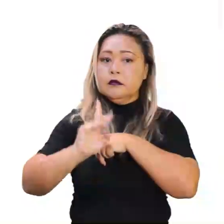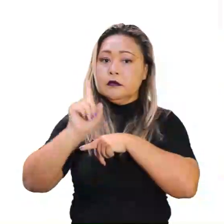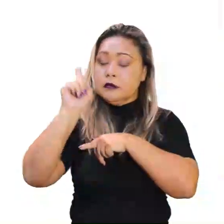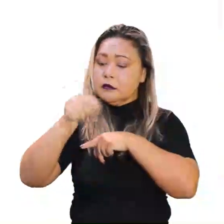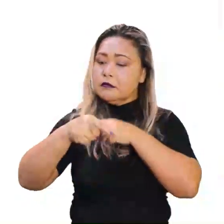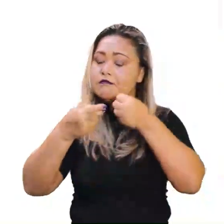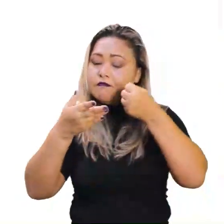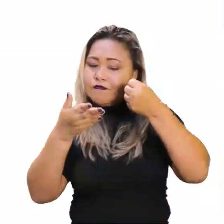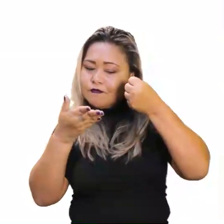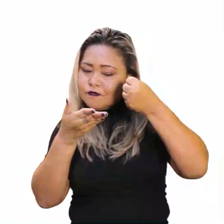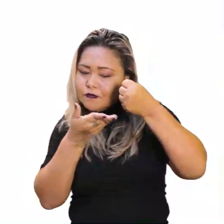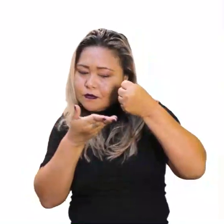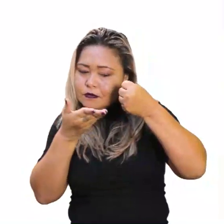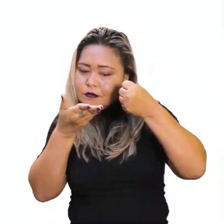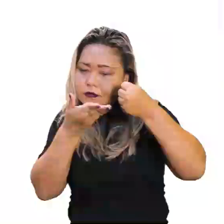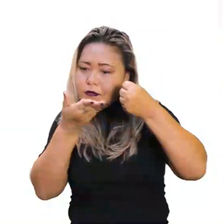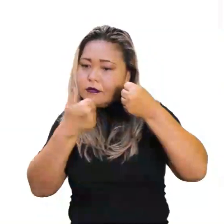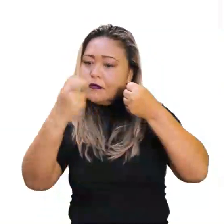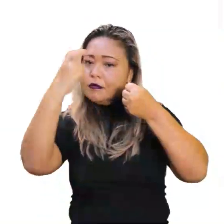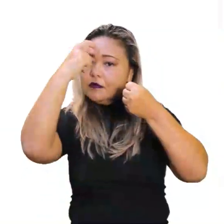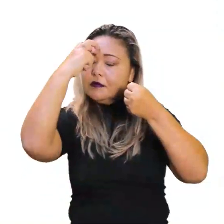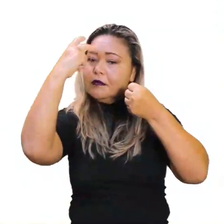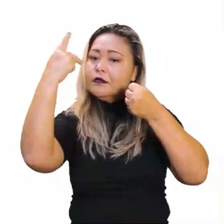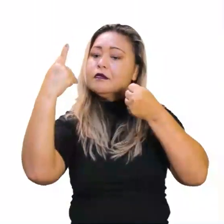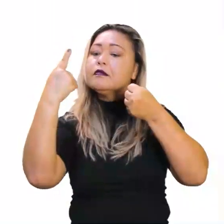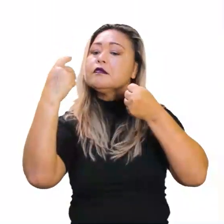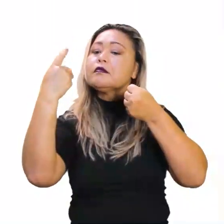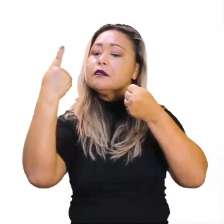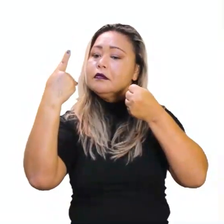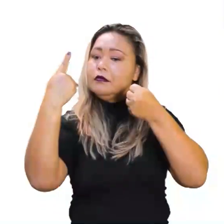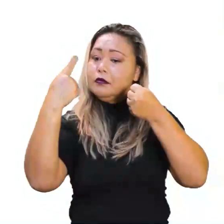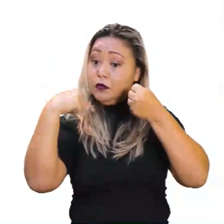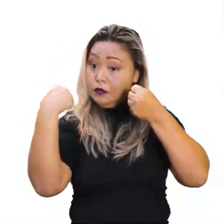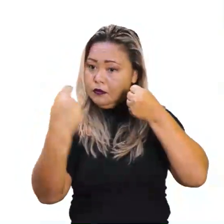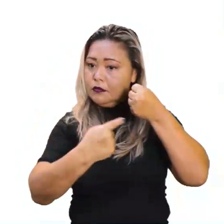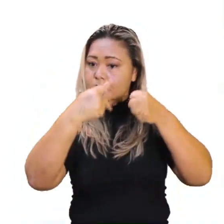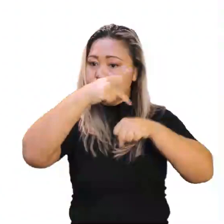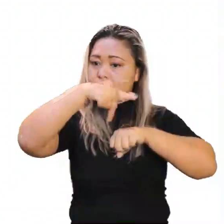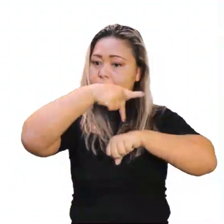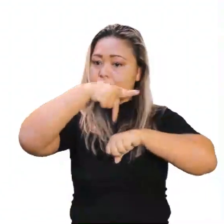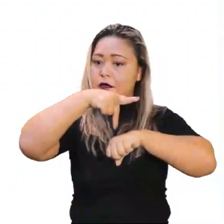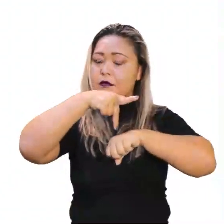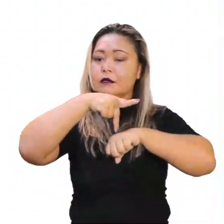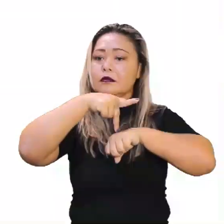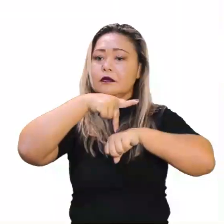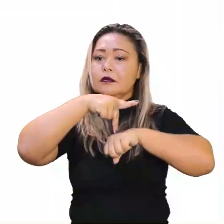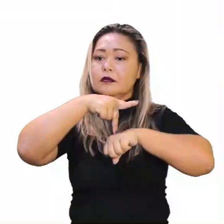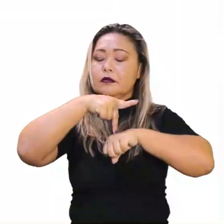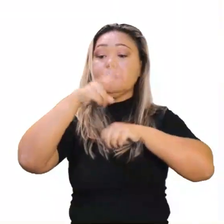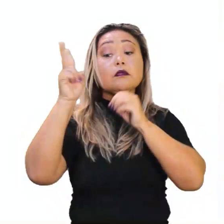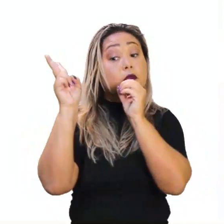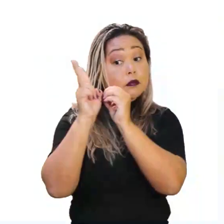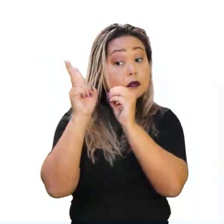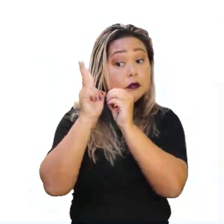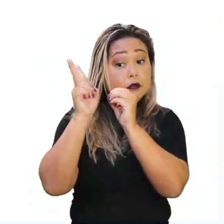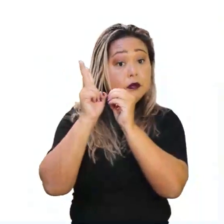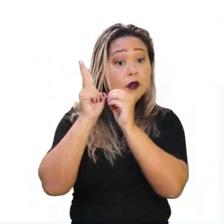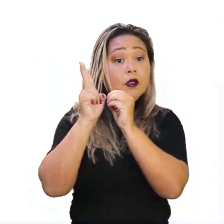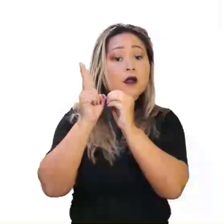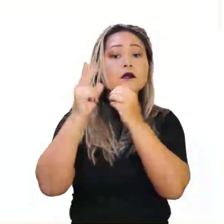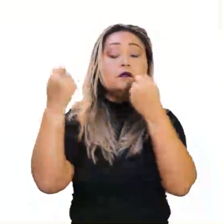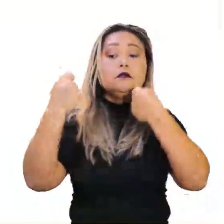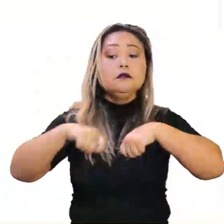brasileiro e é um dos pilares da cultura do país, ok? E os indígenas têm